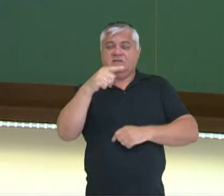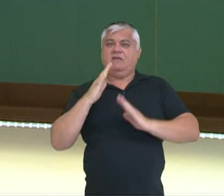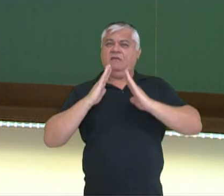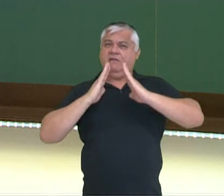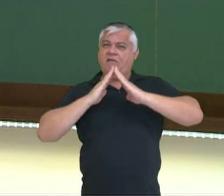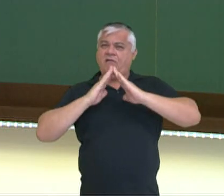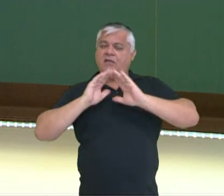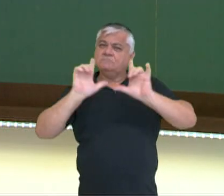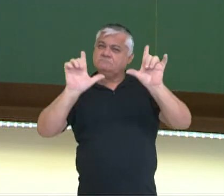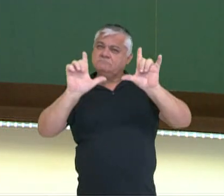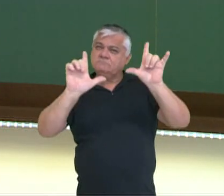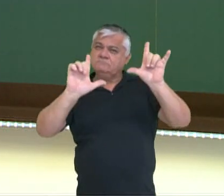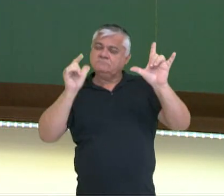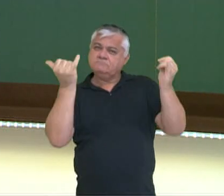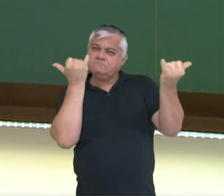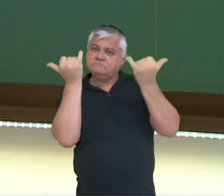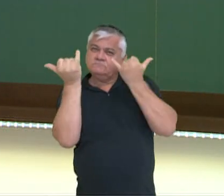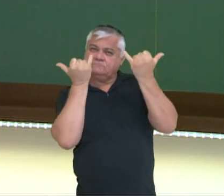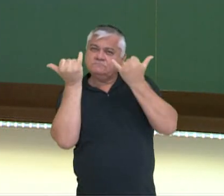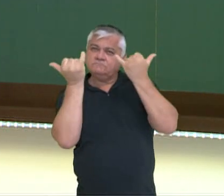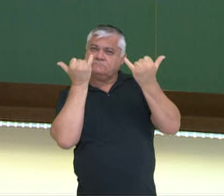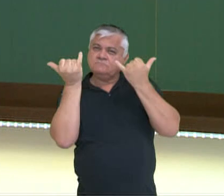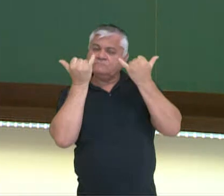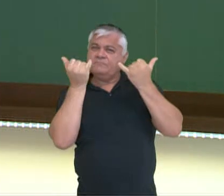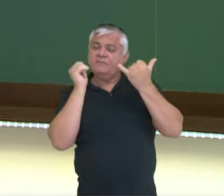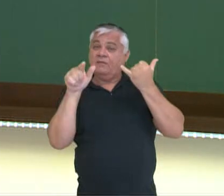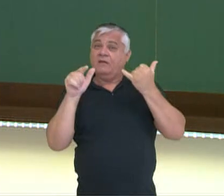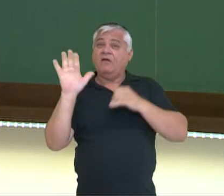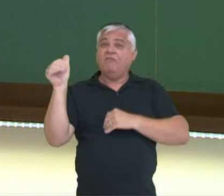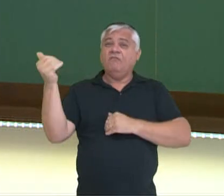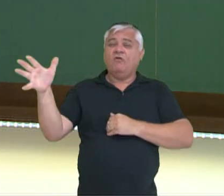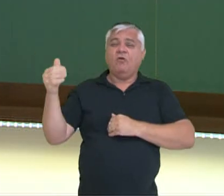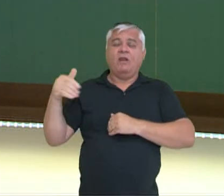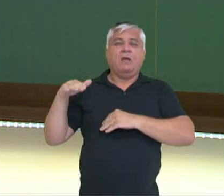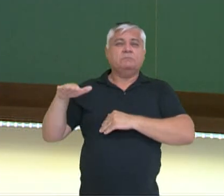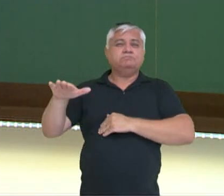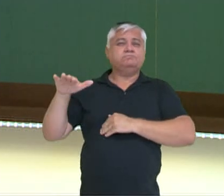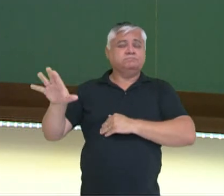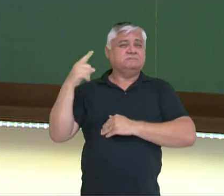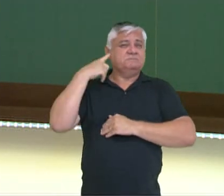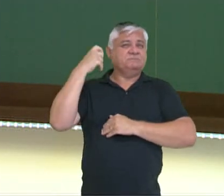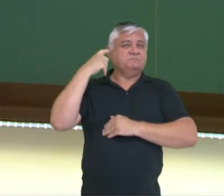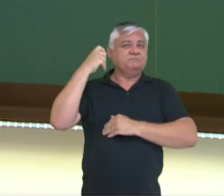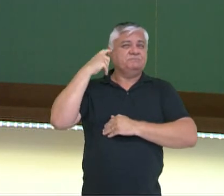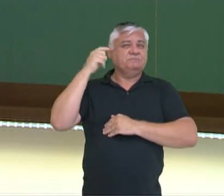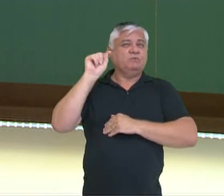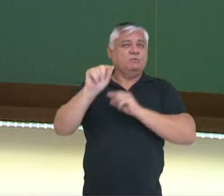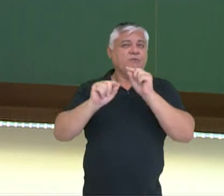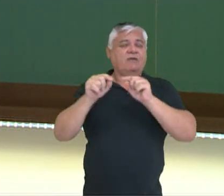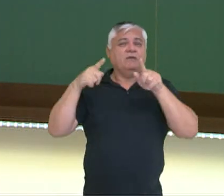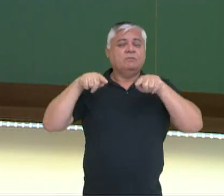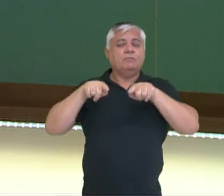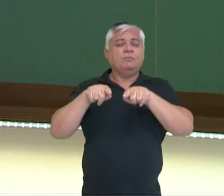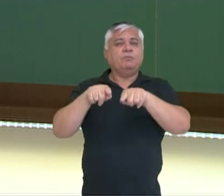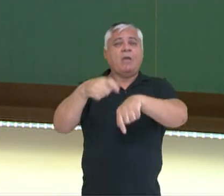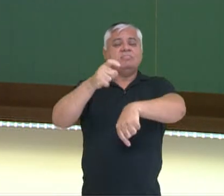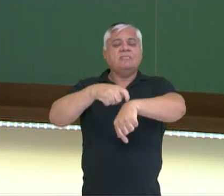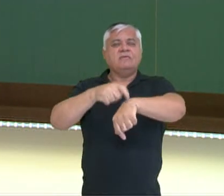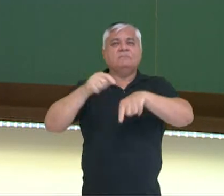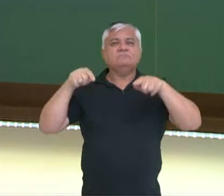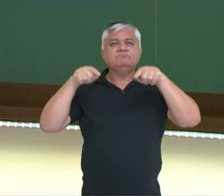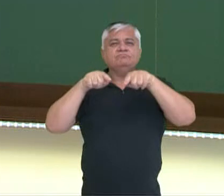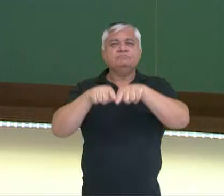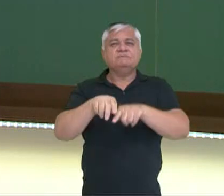aí, ouvindo, vendo, lá fora os carros passando, isso é noção de simultaneidade, para a gente lembrar